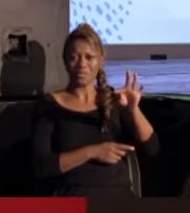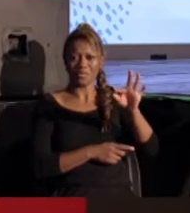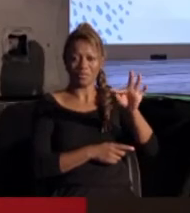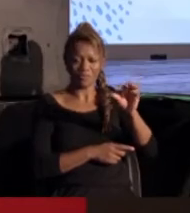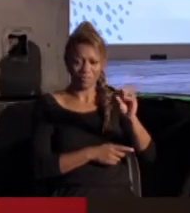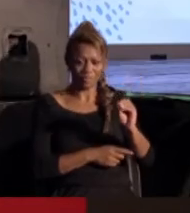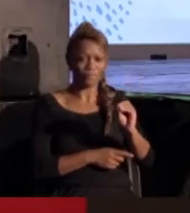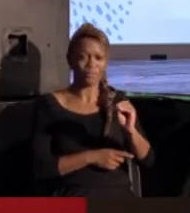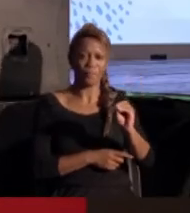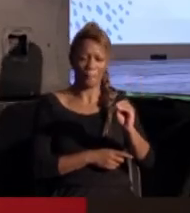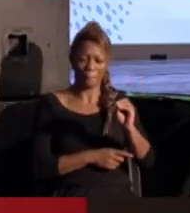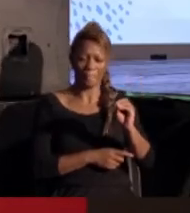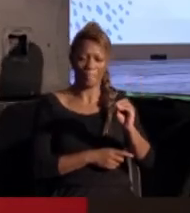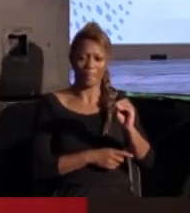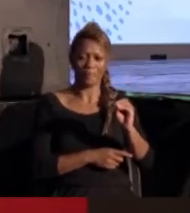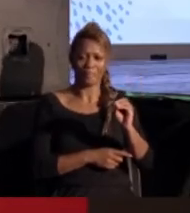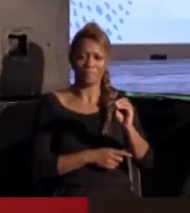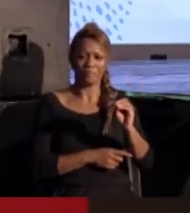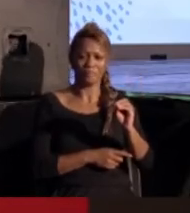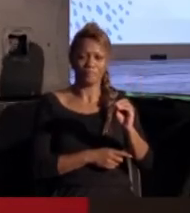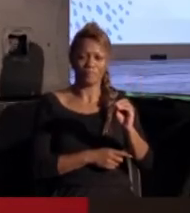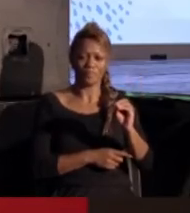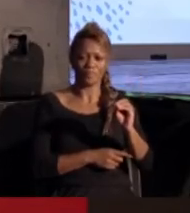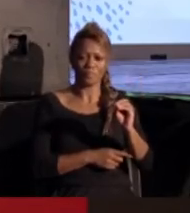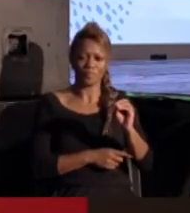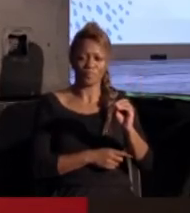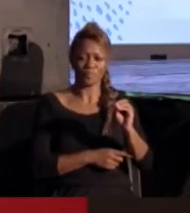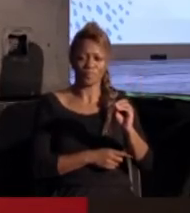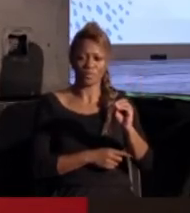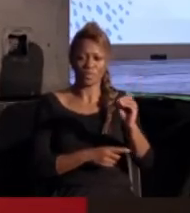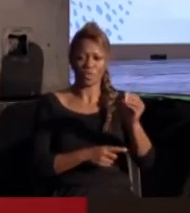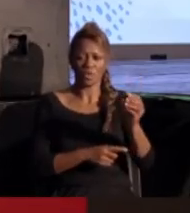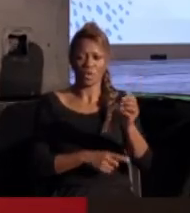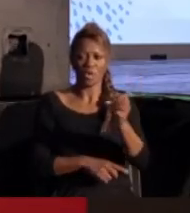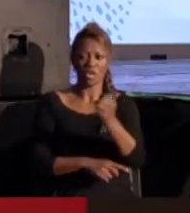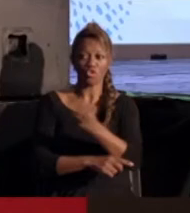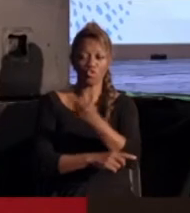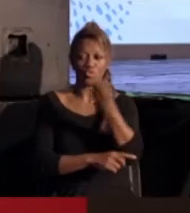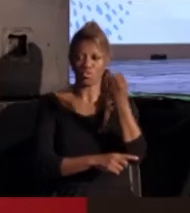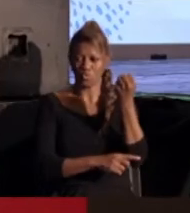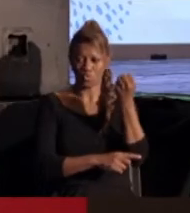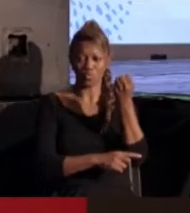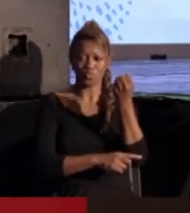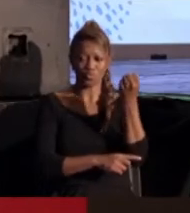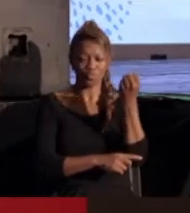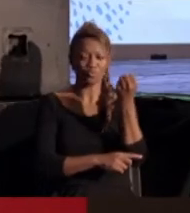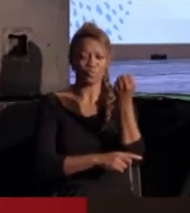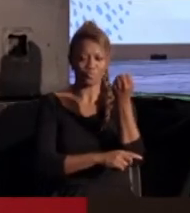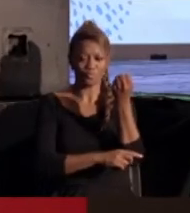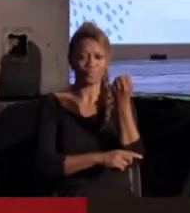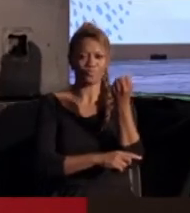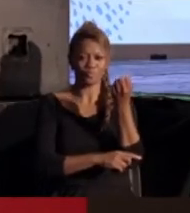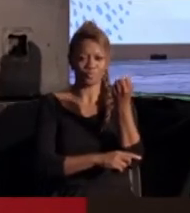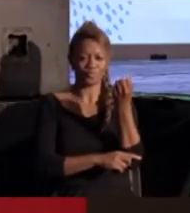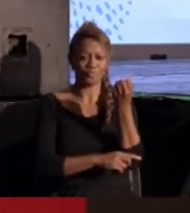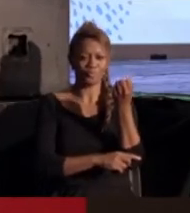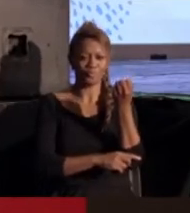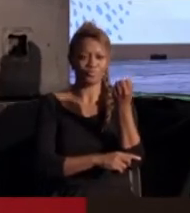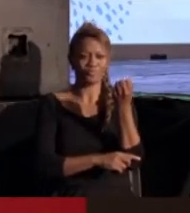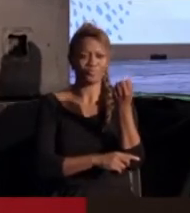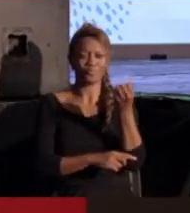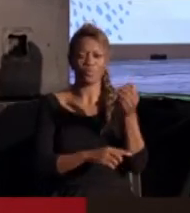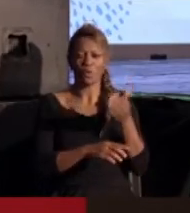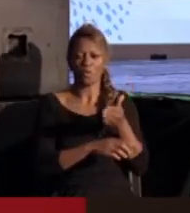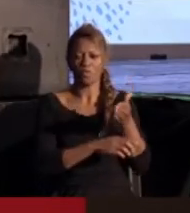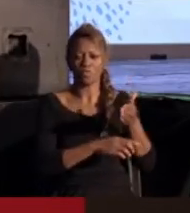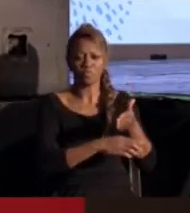Nogueira, e estou lendo Rufino, Os Caminhos de Exu, Exu como epistemologia, as encruzilhadas de Exu, falei,